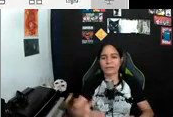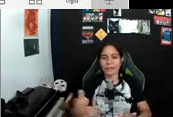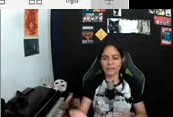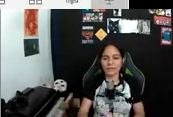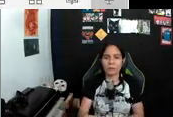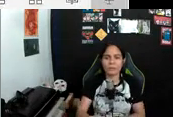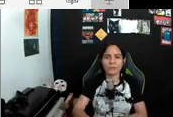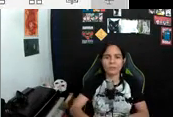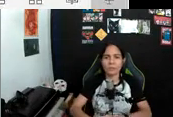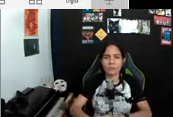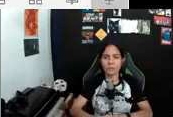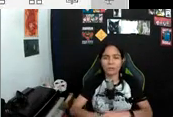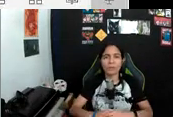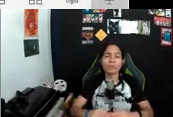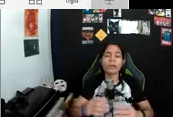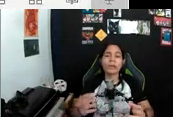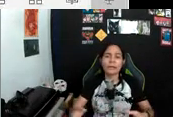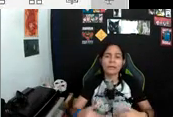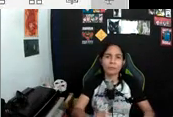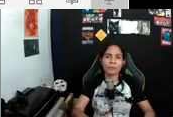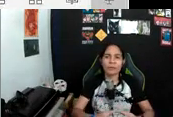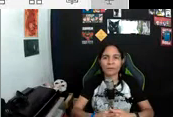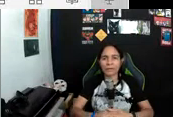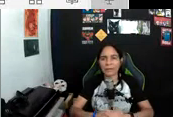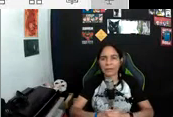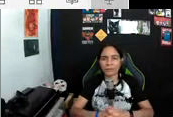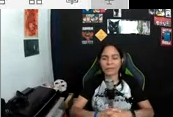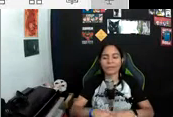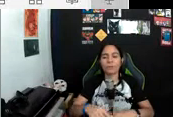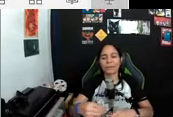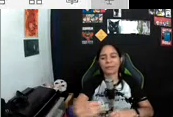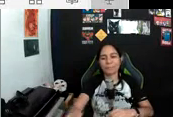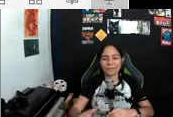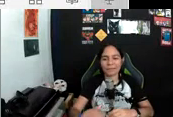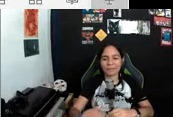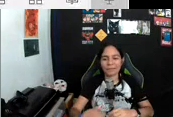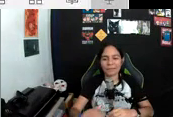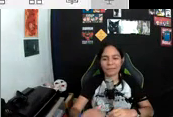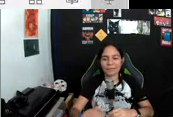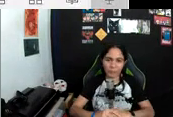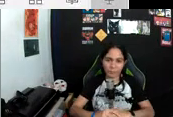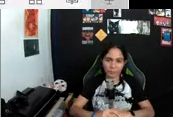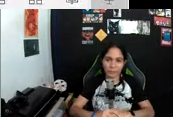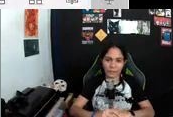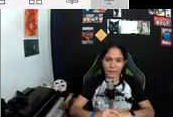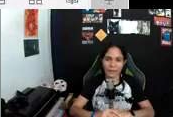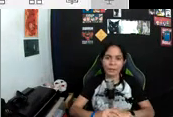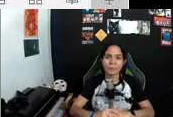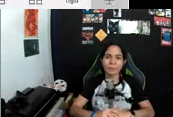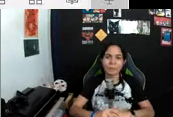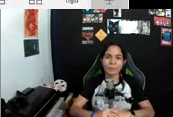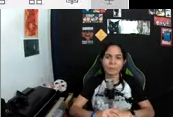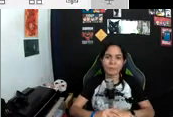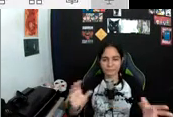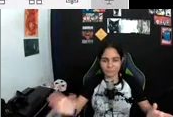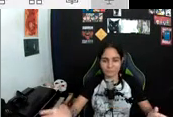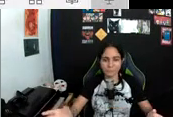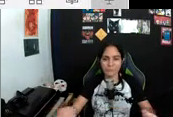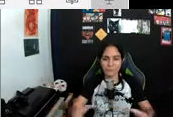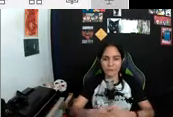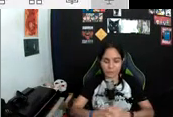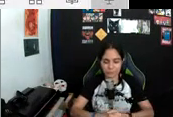está fragilizada ali com problema de saúde, alguma coisa do tipo, e eles se aproveitam daquela situação para estar passando a mão, né, para